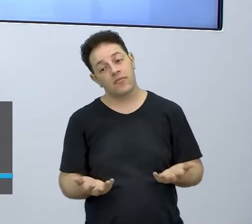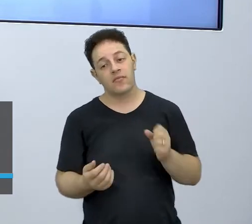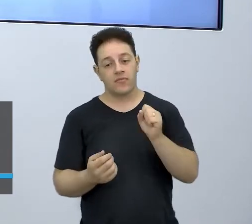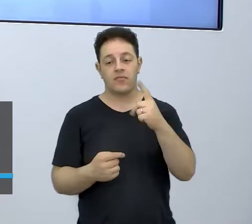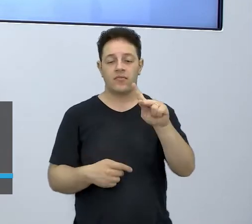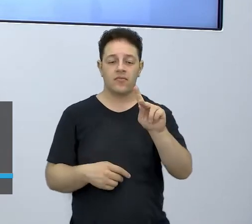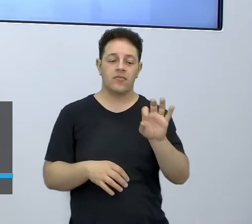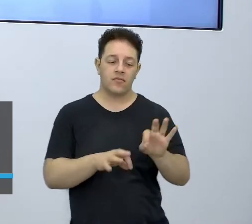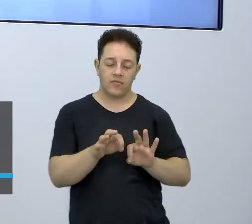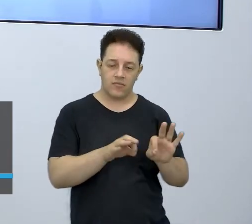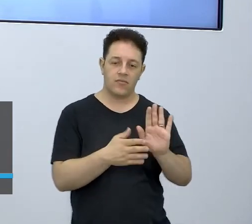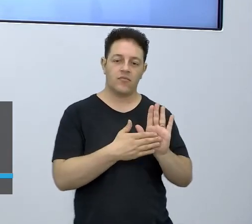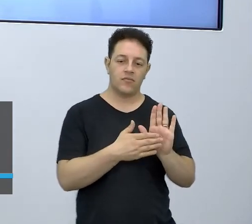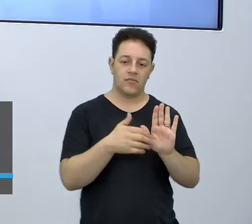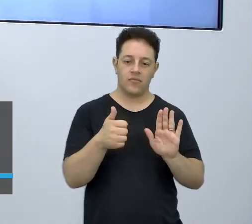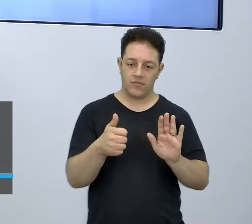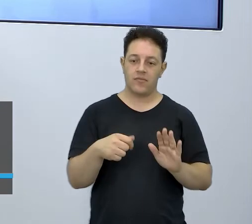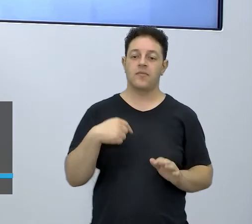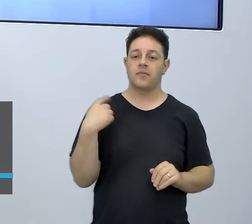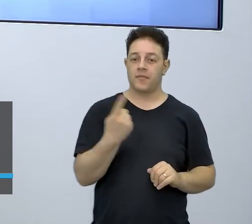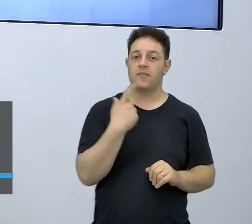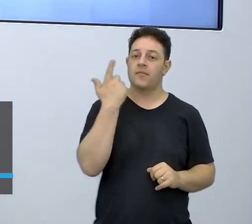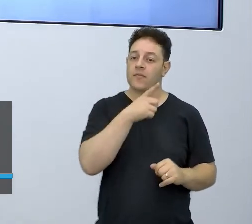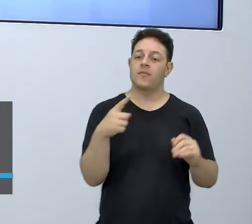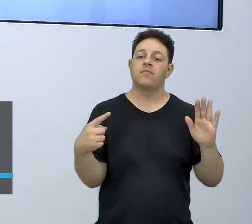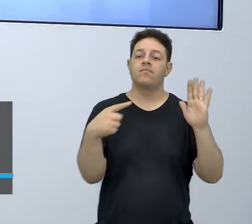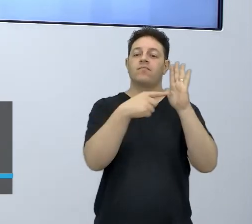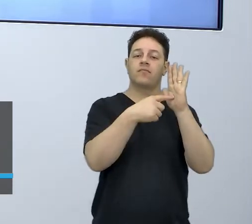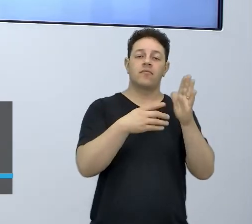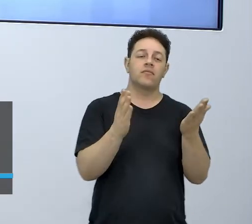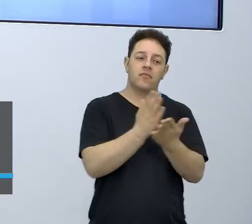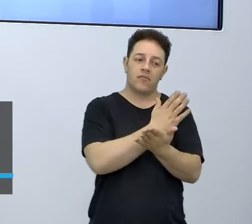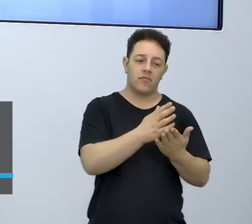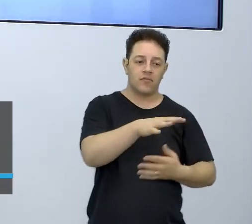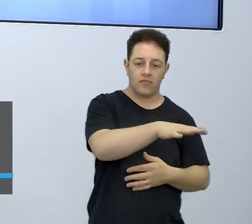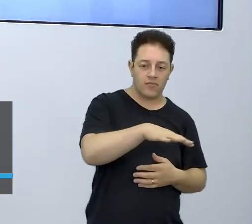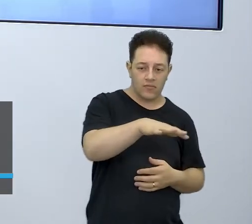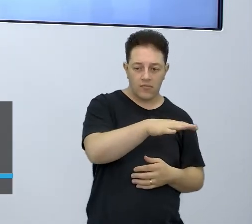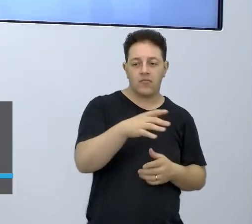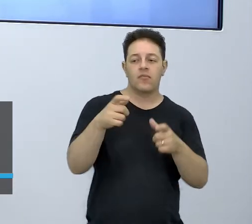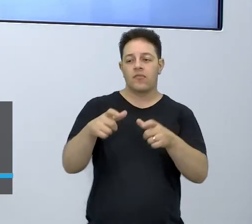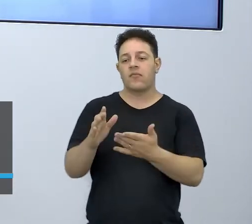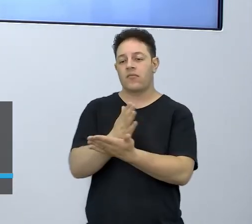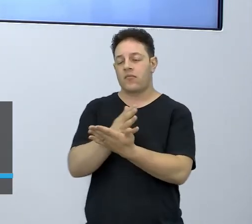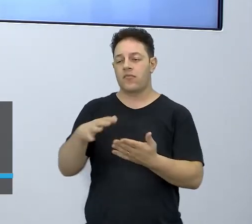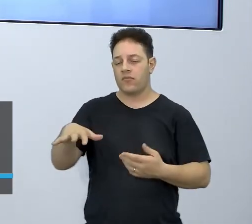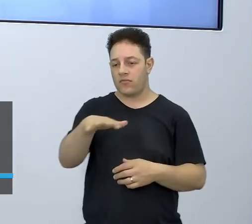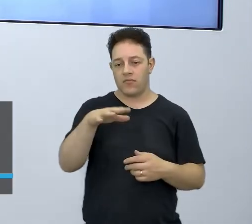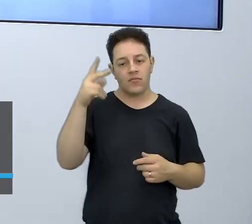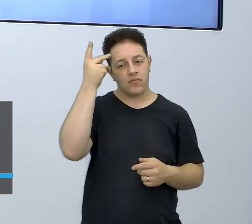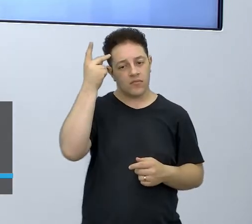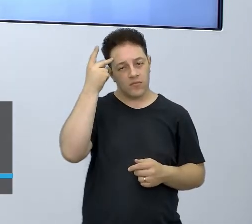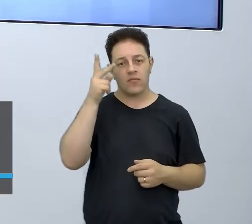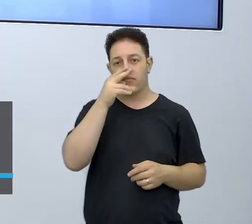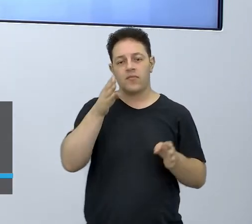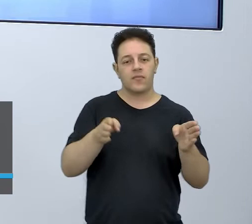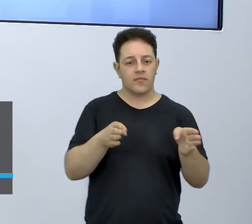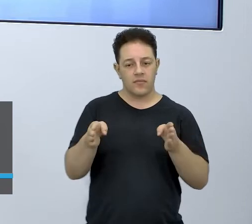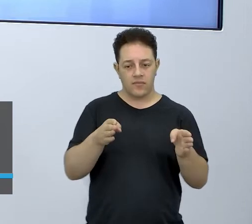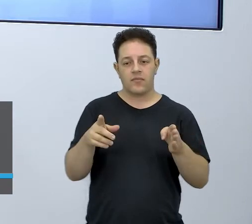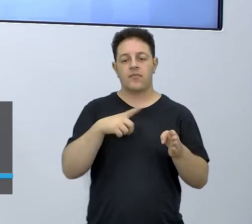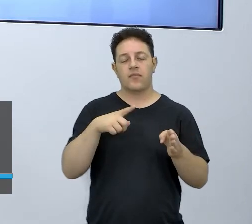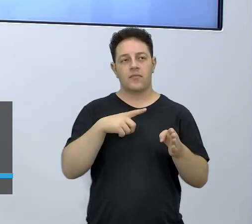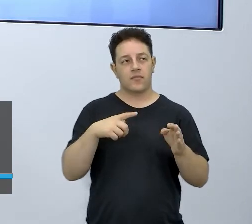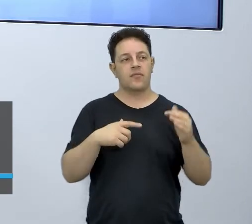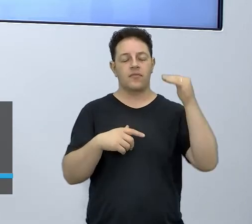seu protótipo. Tá legal? Aqui a gente conseguiu bater essa meta. Tem região aí de São Paulo que está, digamos, numa faixa entre o